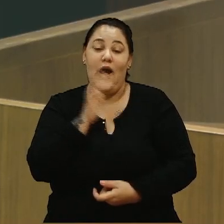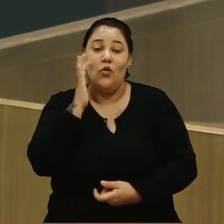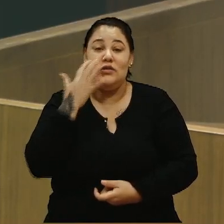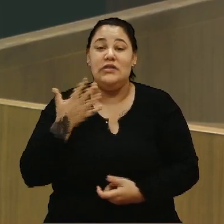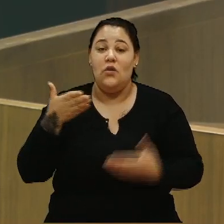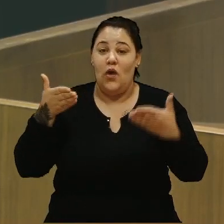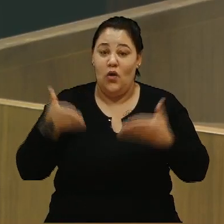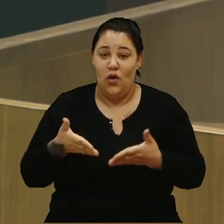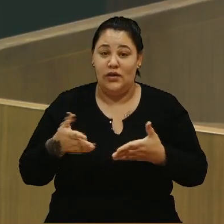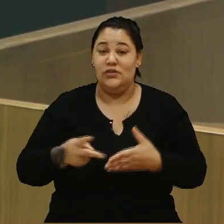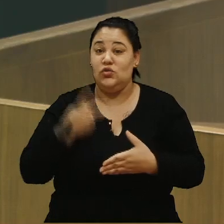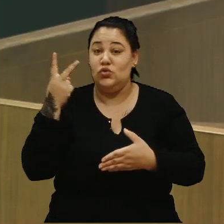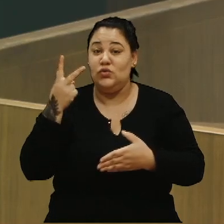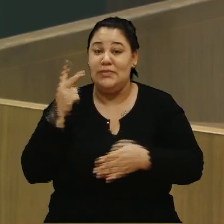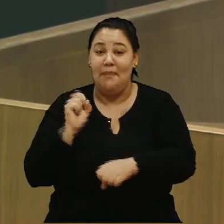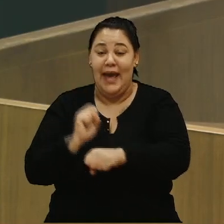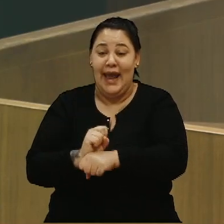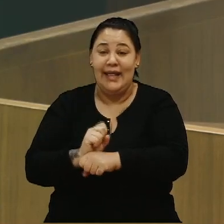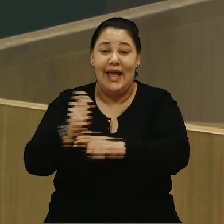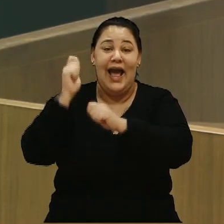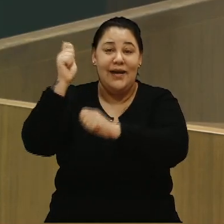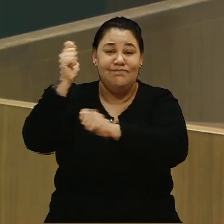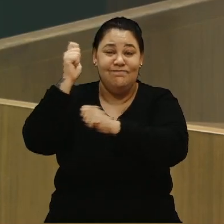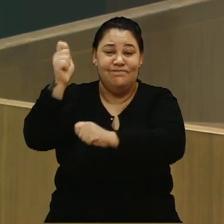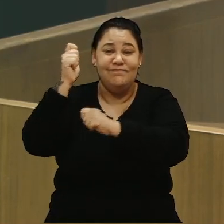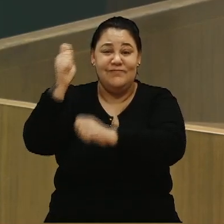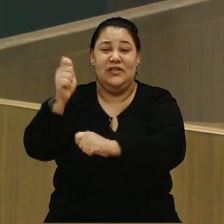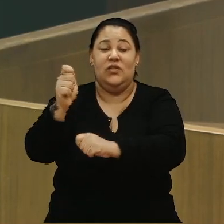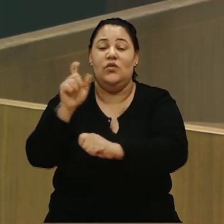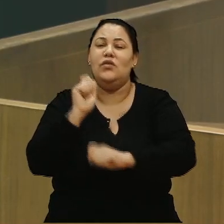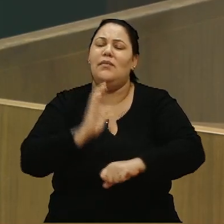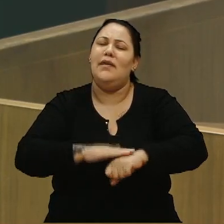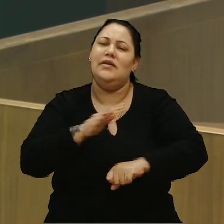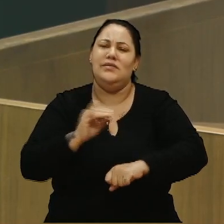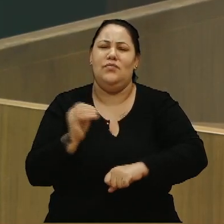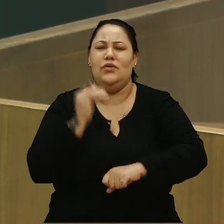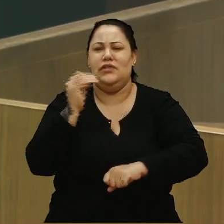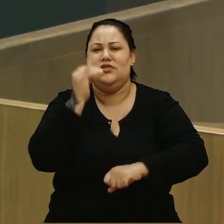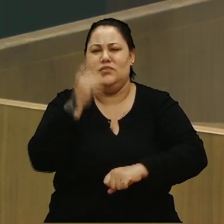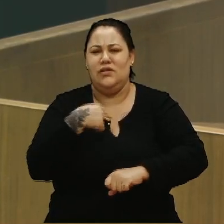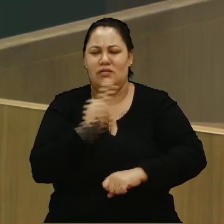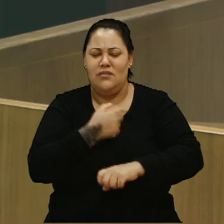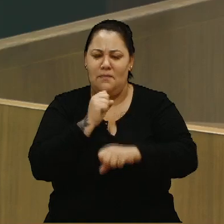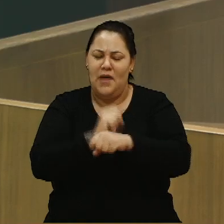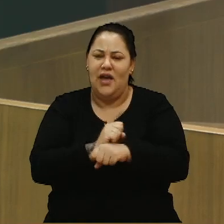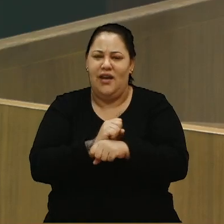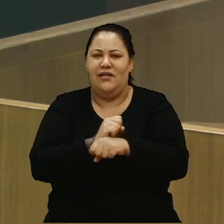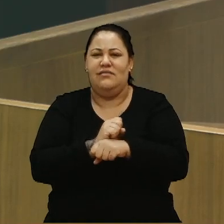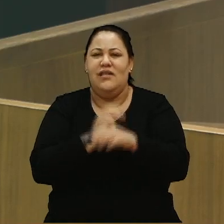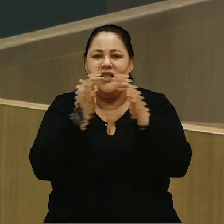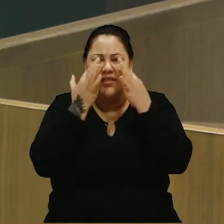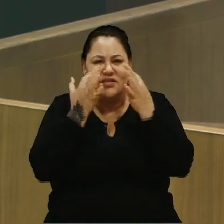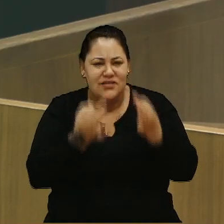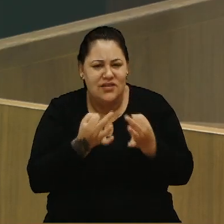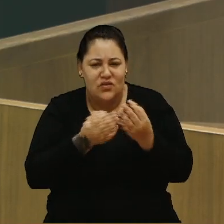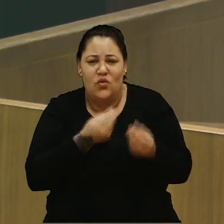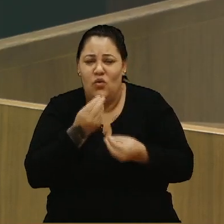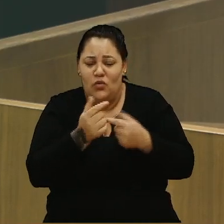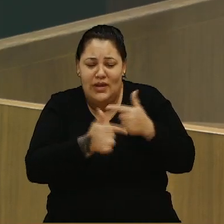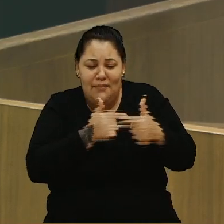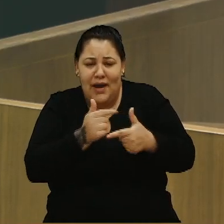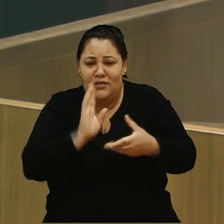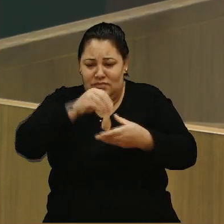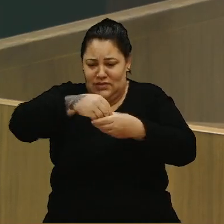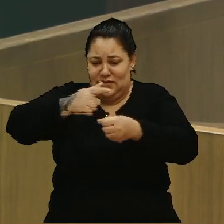para acontecer. O que tem mais importante do que isso? Para a gente parar e olhar como estão os serviços da nossa cidade. Eu